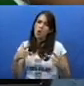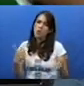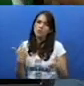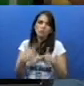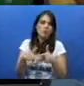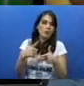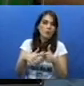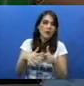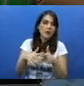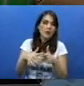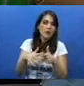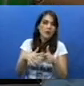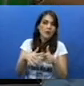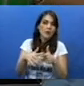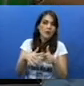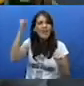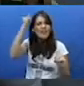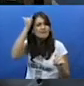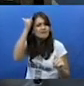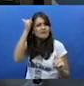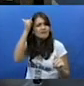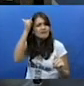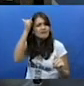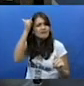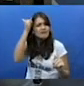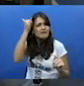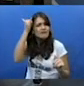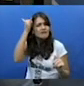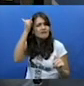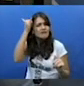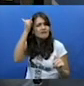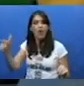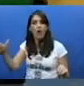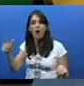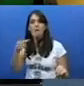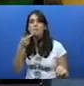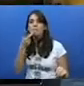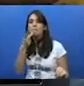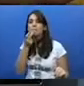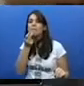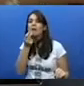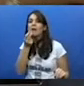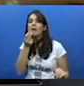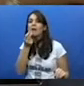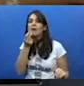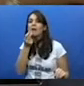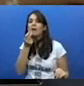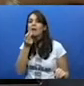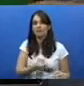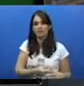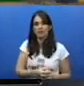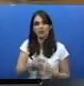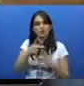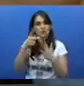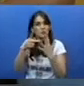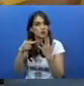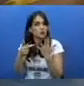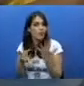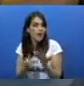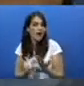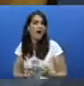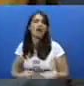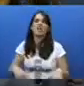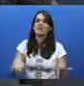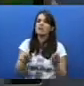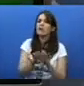como evitem, crianças, repetições excessivas dos personagens e até